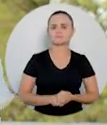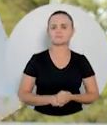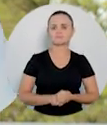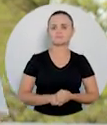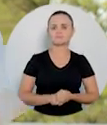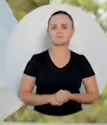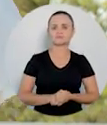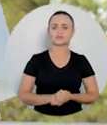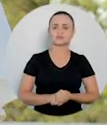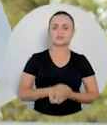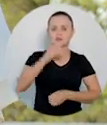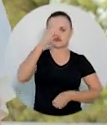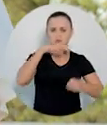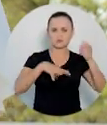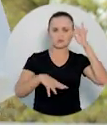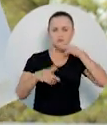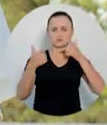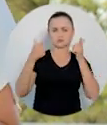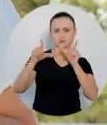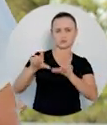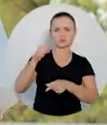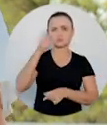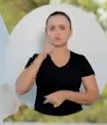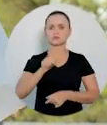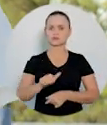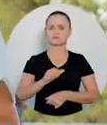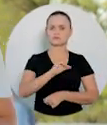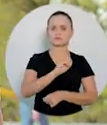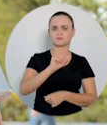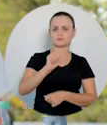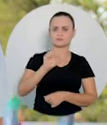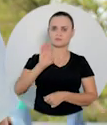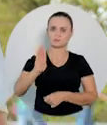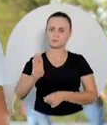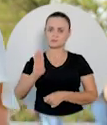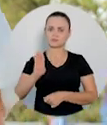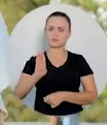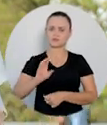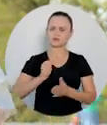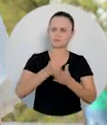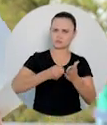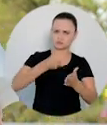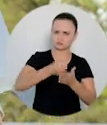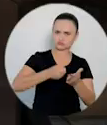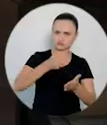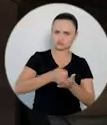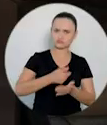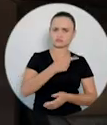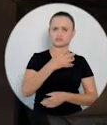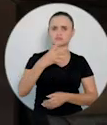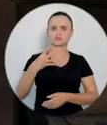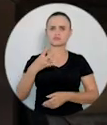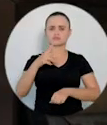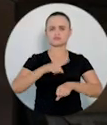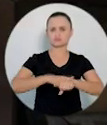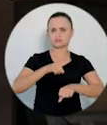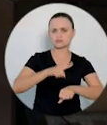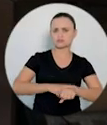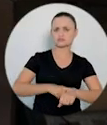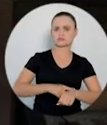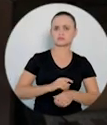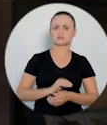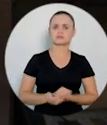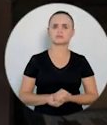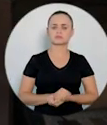de enfrentamento, a OAB luta pela implementação da Delegacia da Mulher 24 horas. A Assembleia